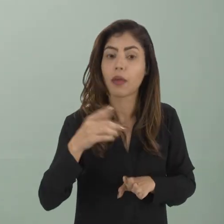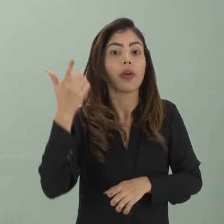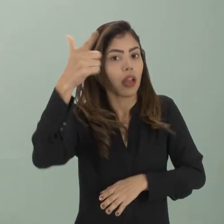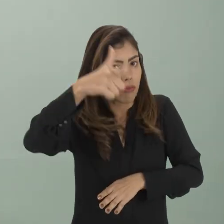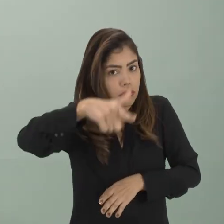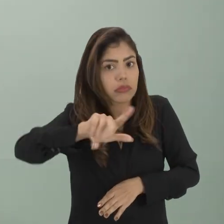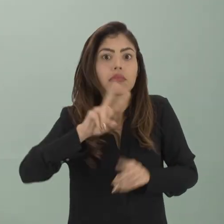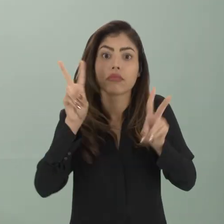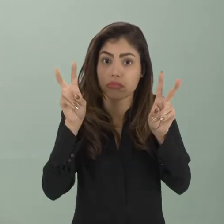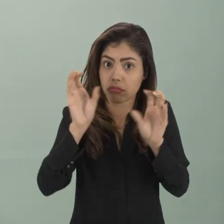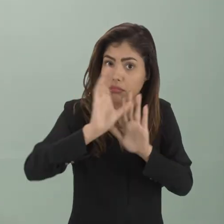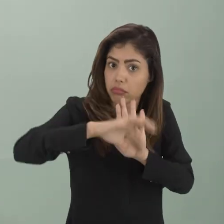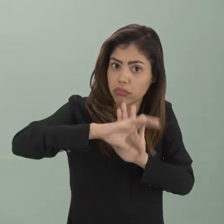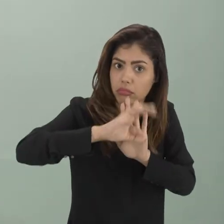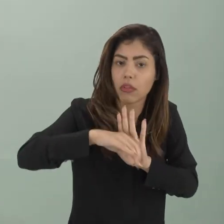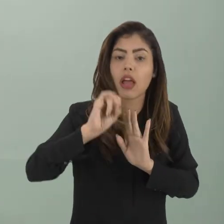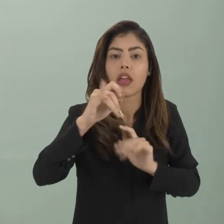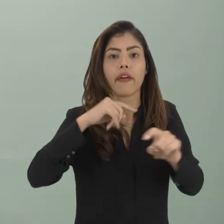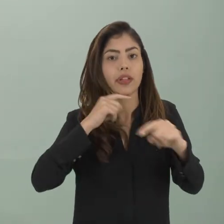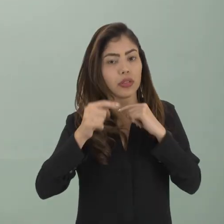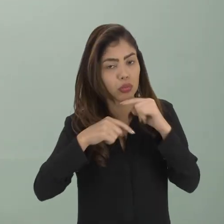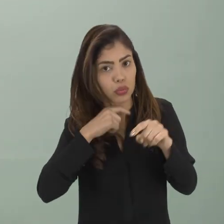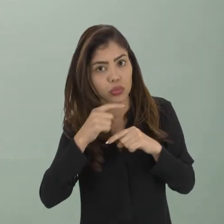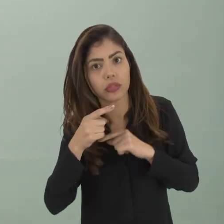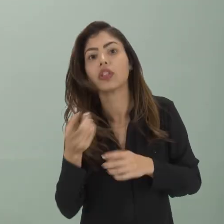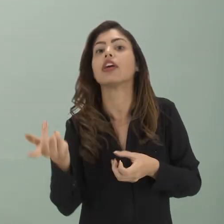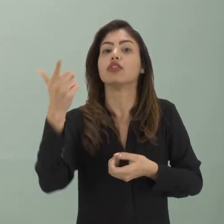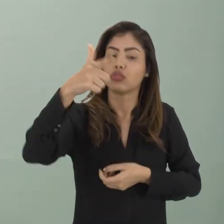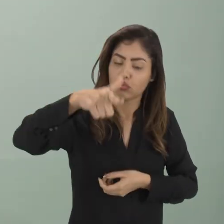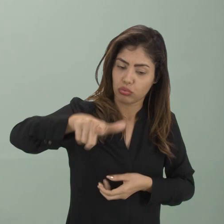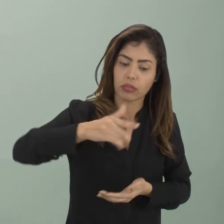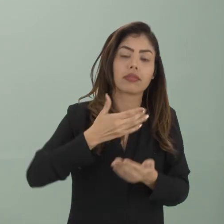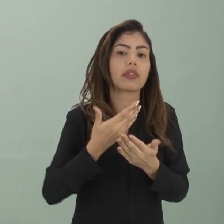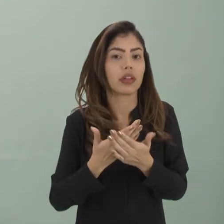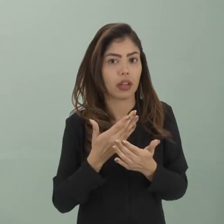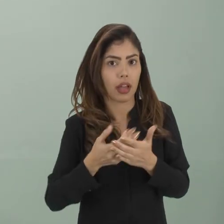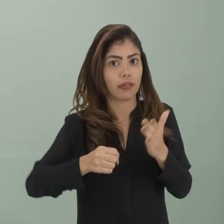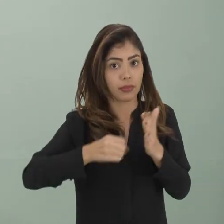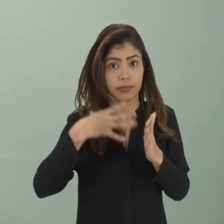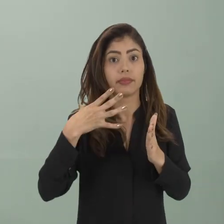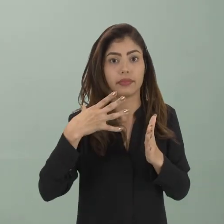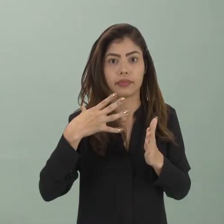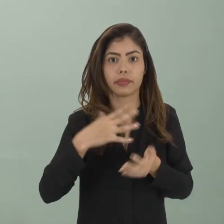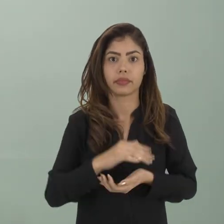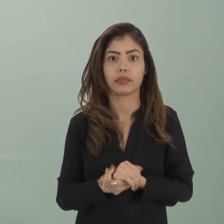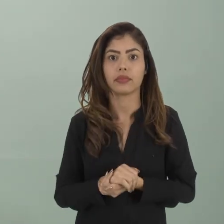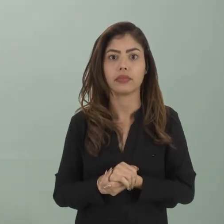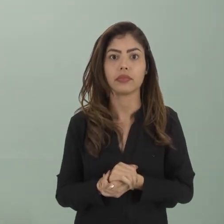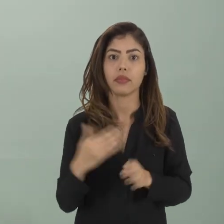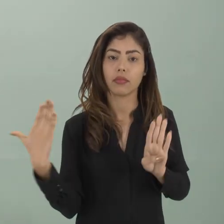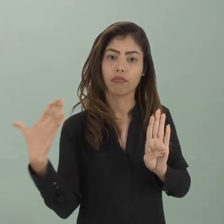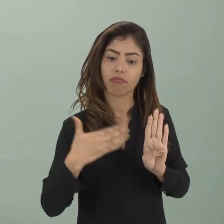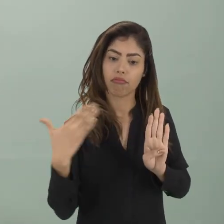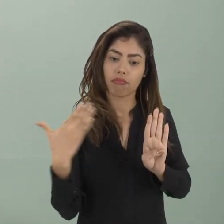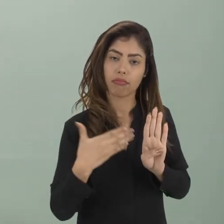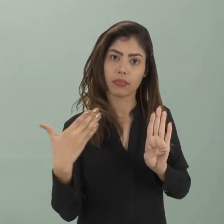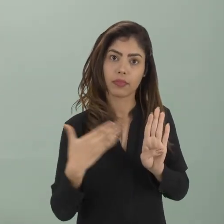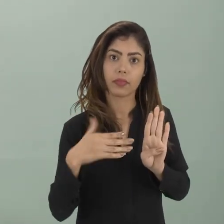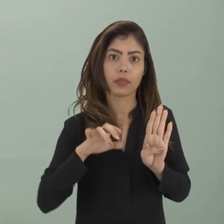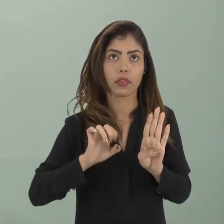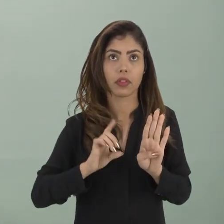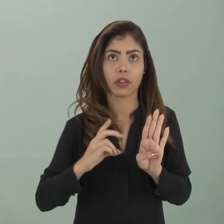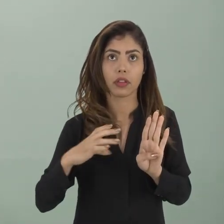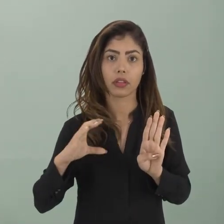esse conteúdo. Se tiverem dúvidas, revejam essa aula várias vezes. E acessem ela